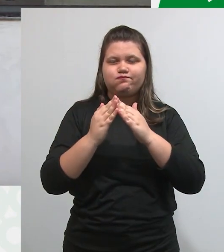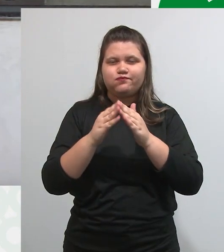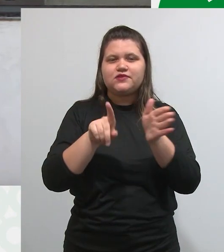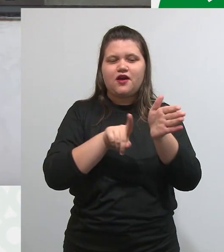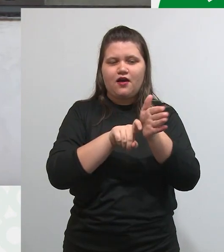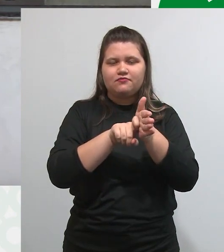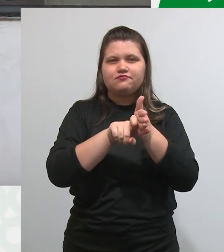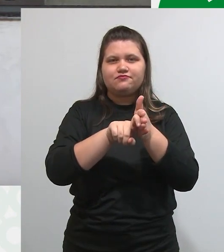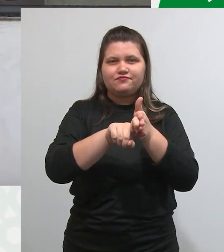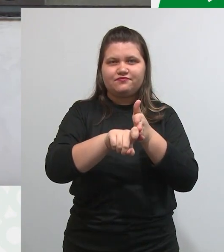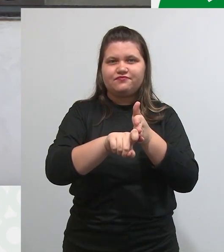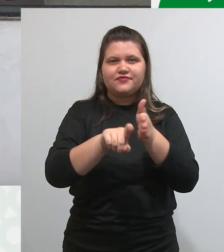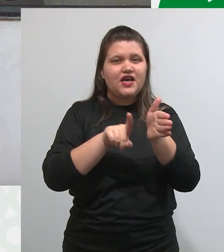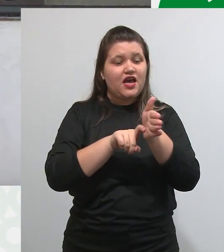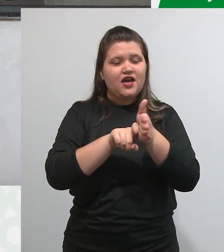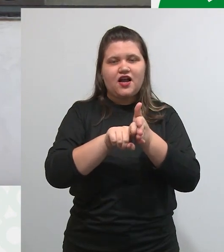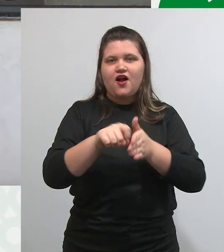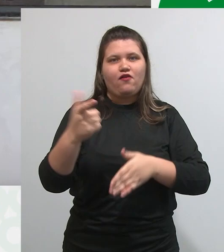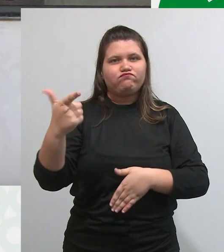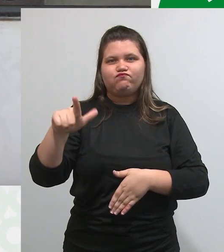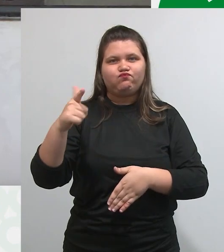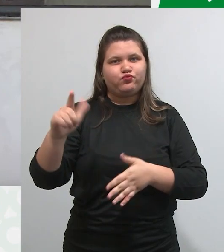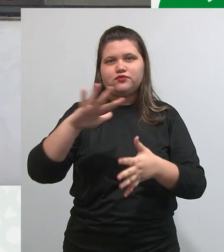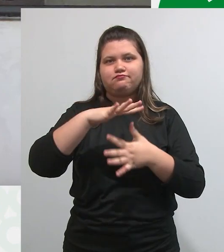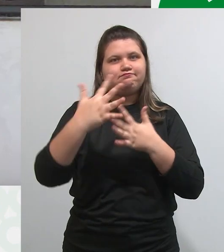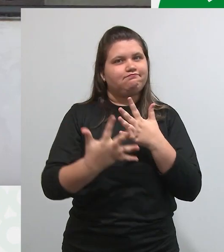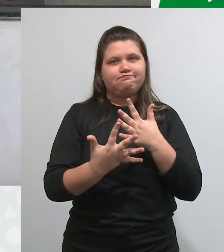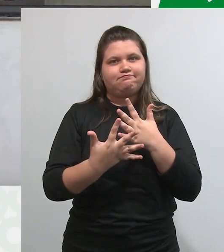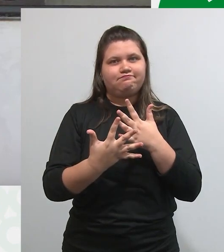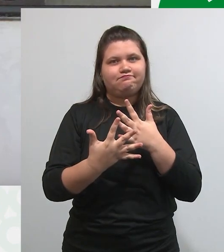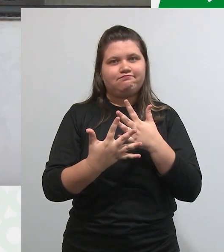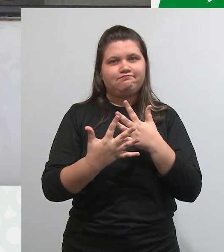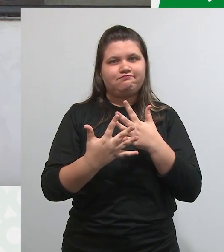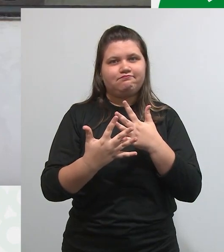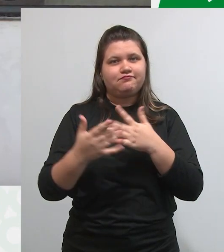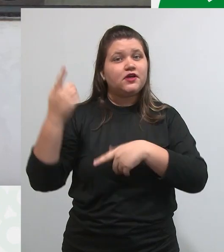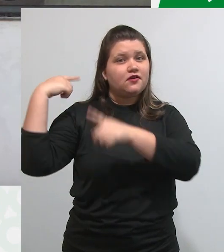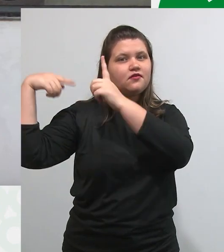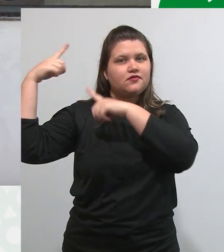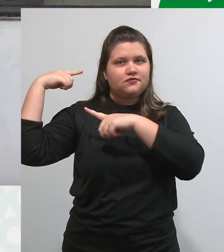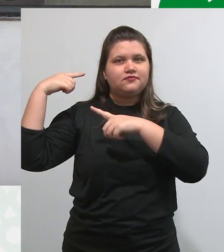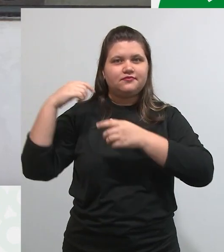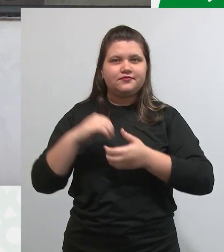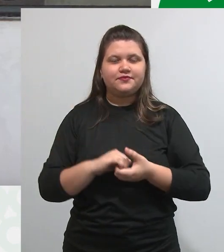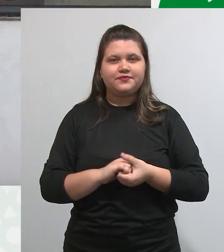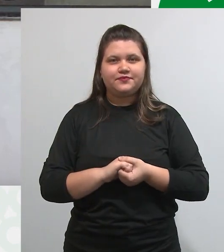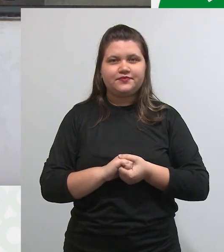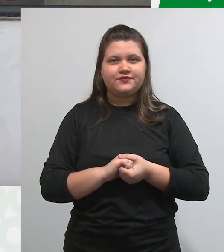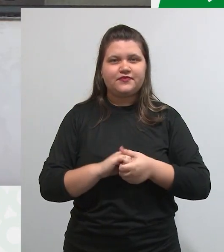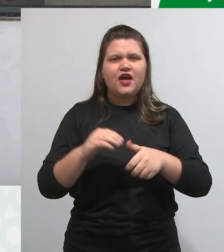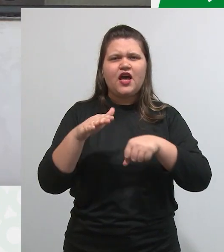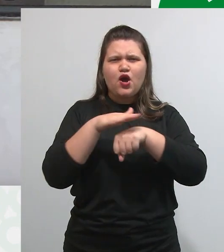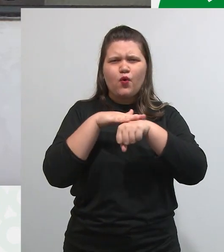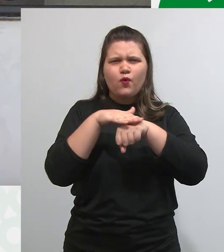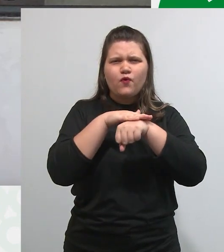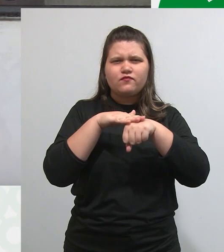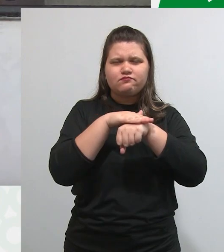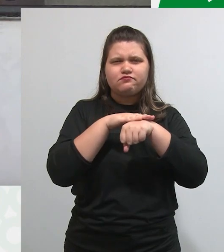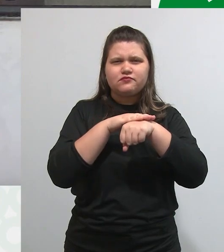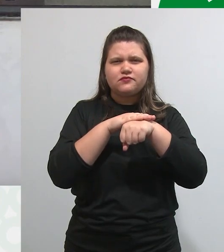Aí, Cacoal não tinha língua brasileira de sinais na época. Aí conversei com a professora